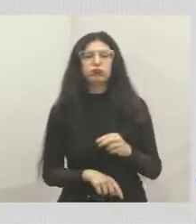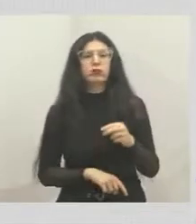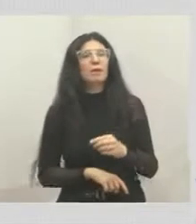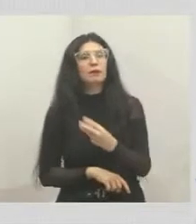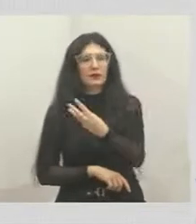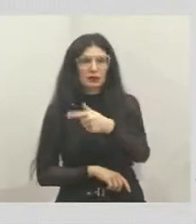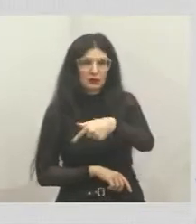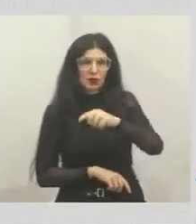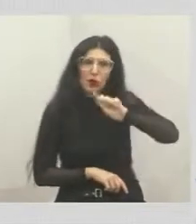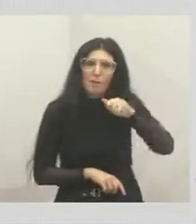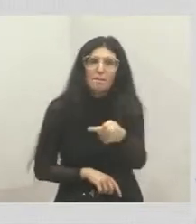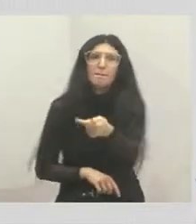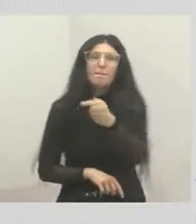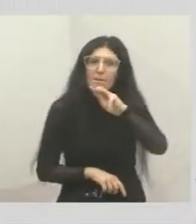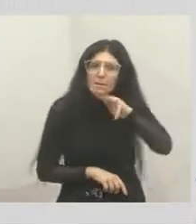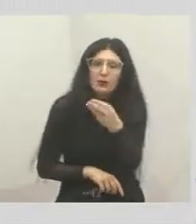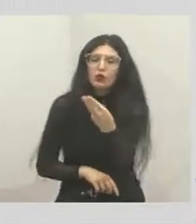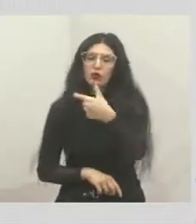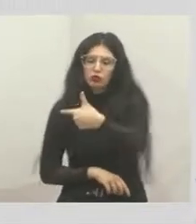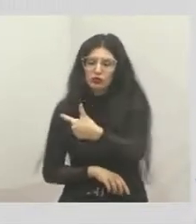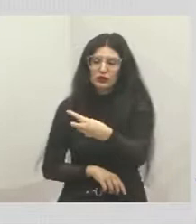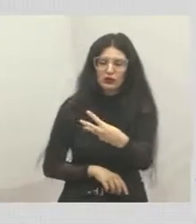de